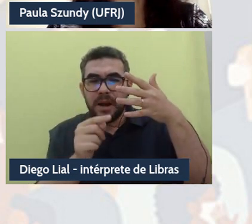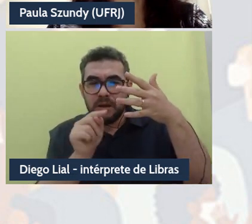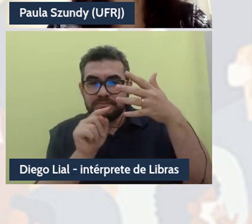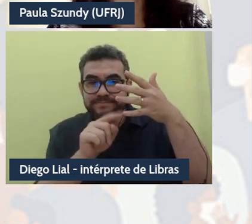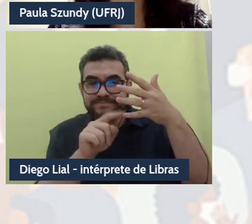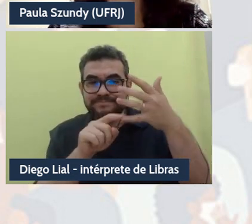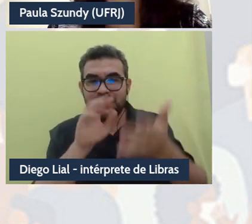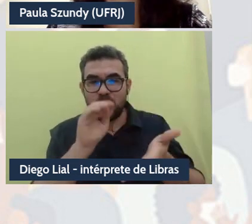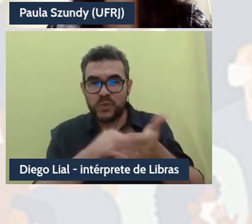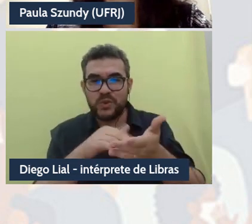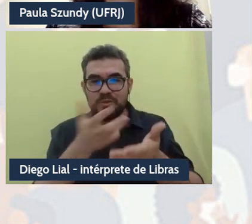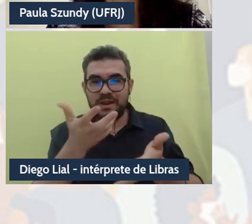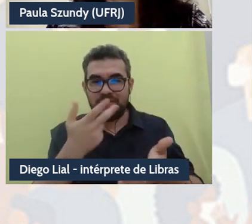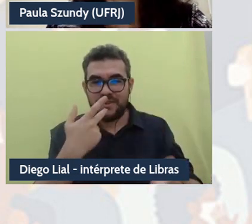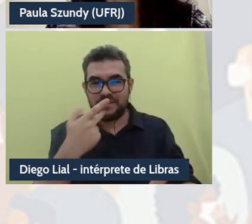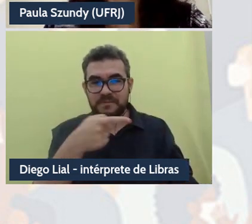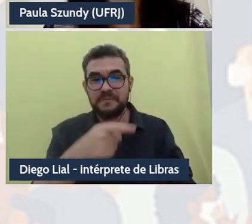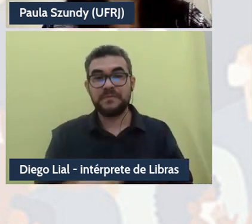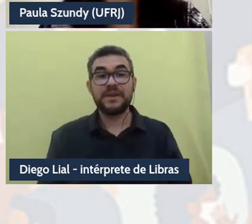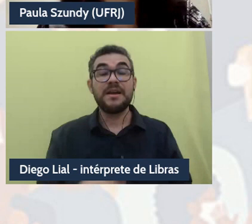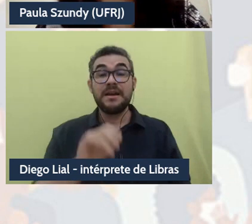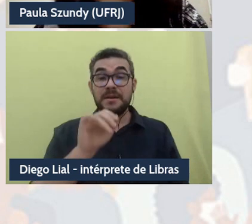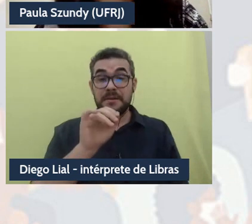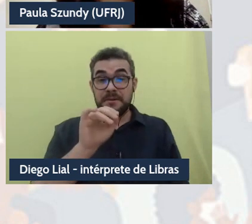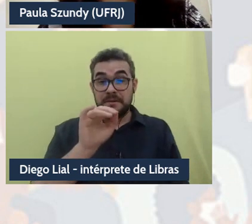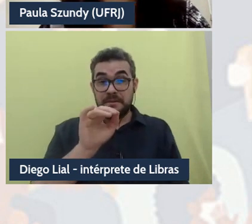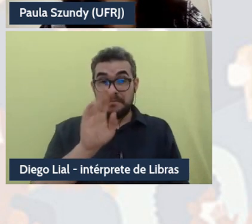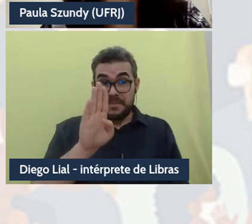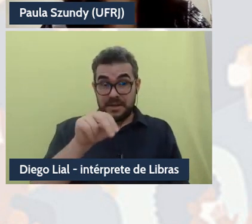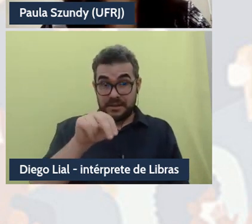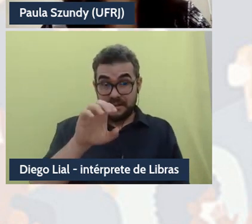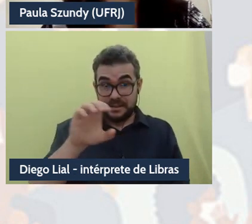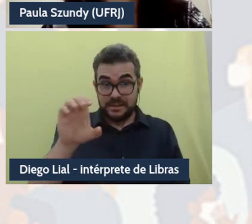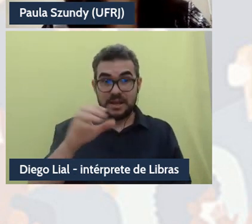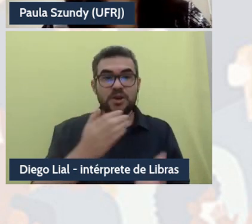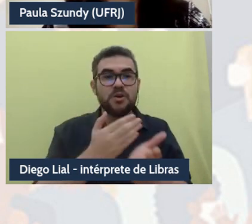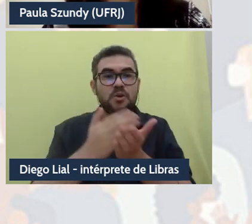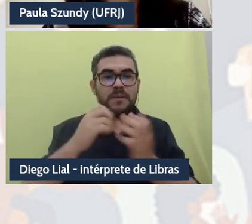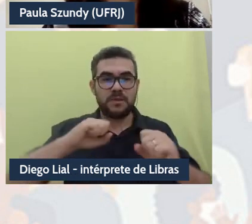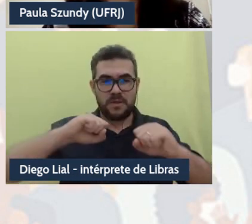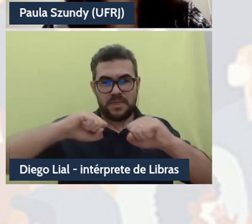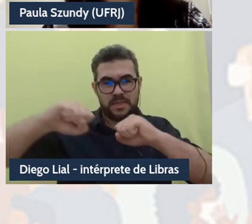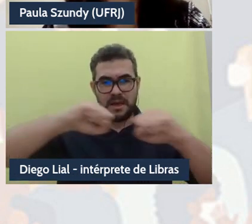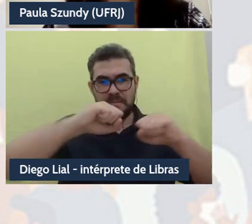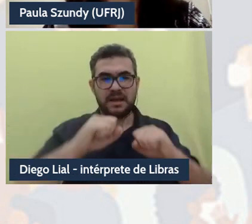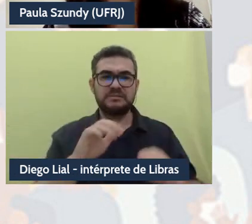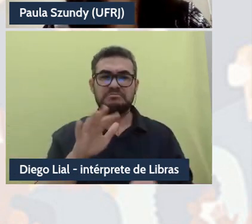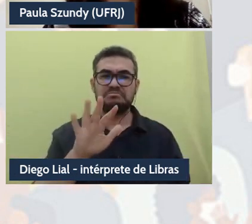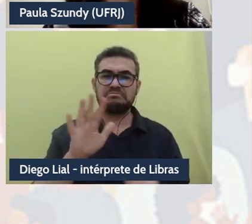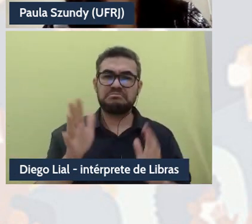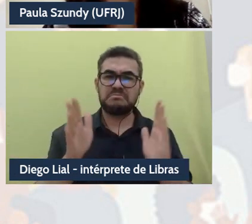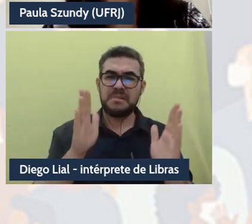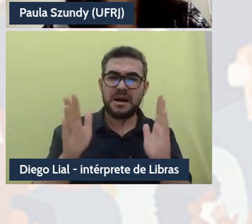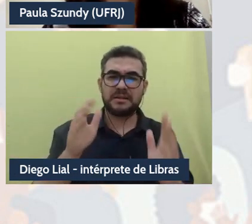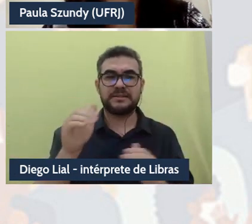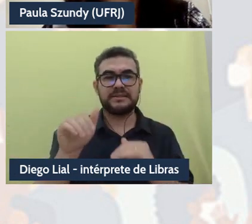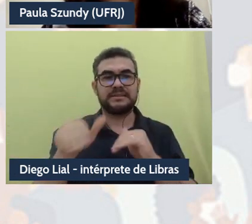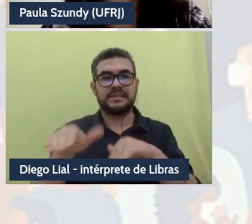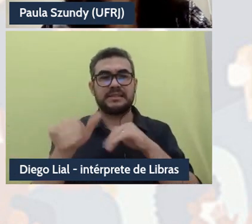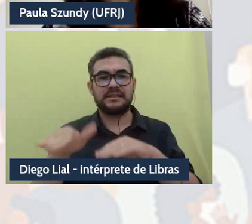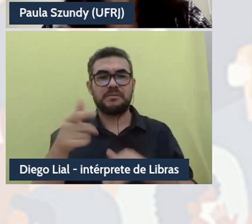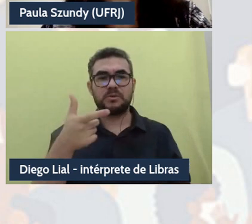ela começou lá a ser desenvolvida, os debates em torno da primeira versão, né, em setembro de 2015,